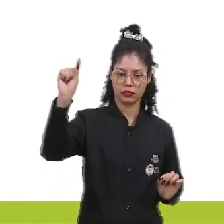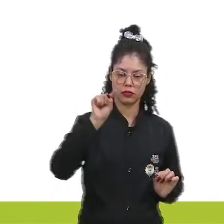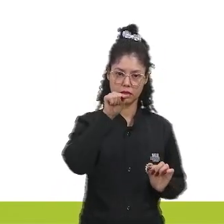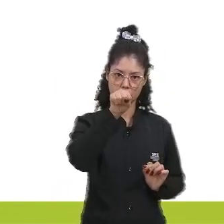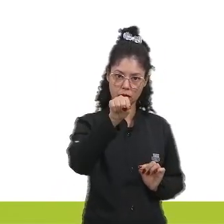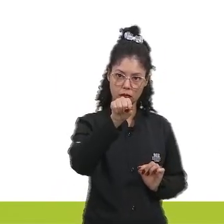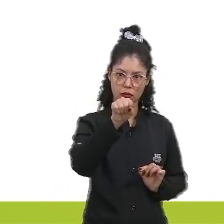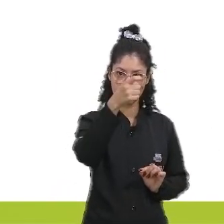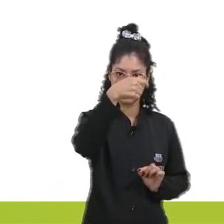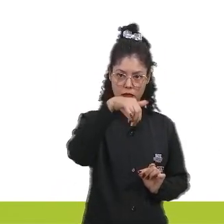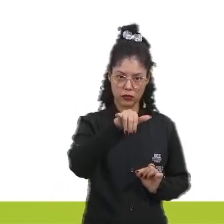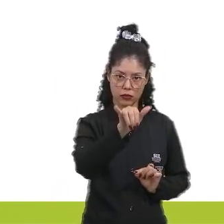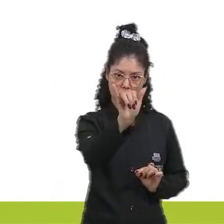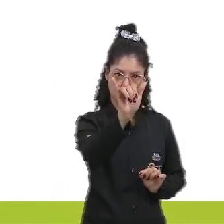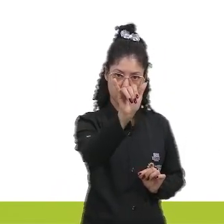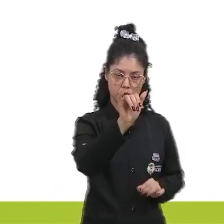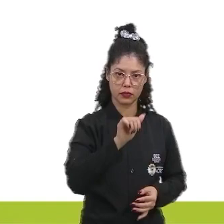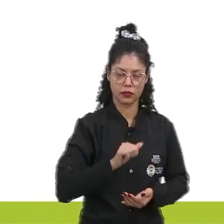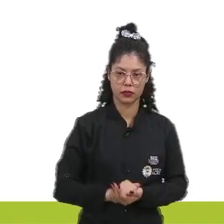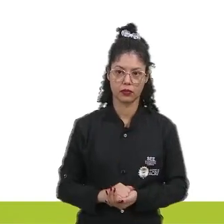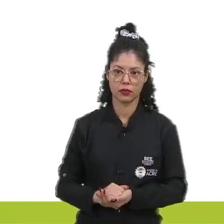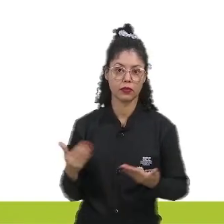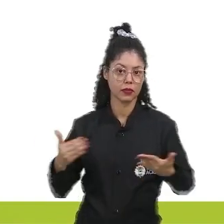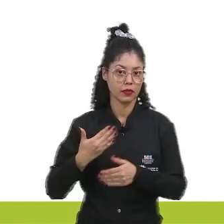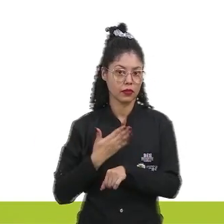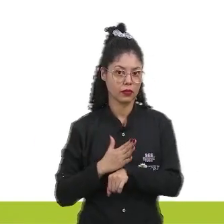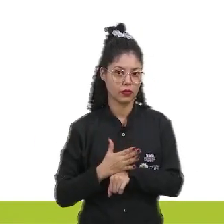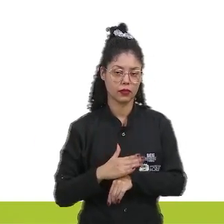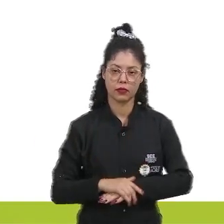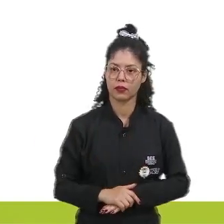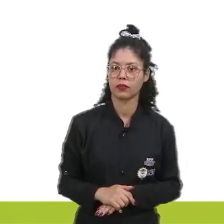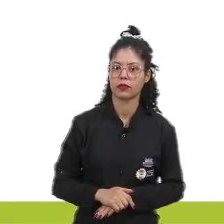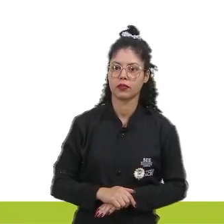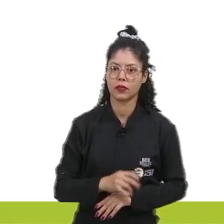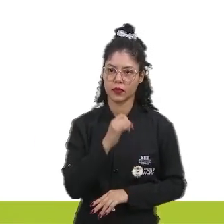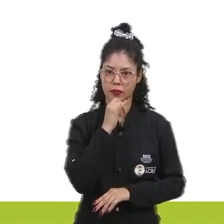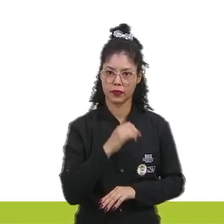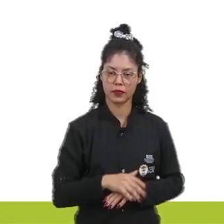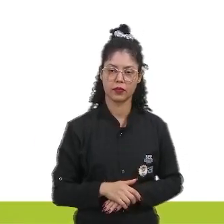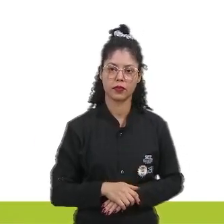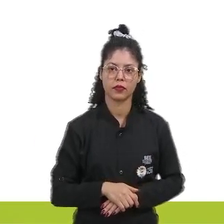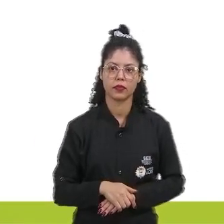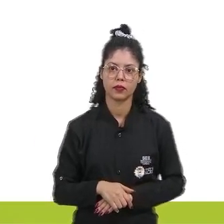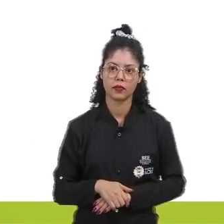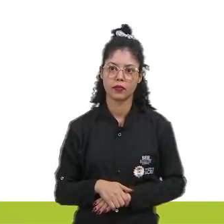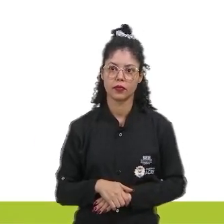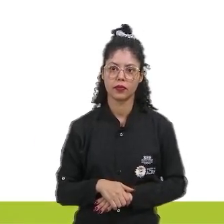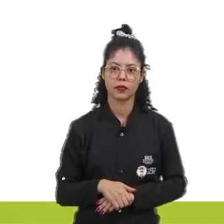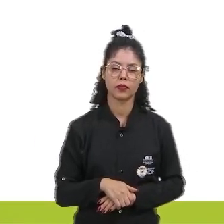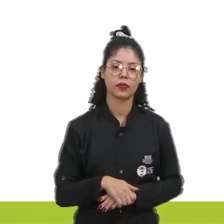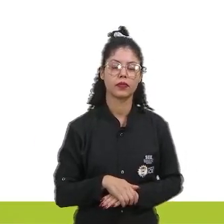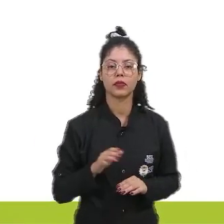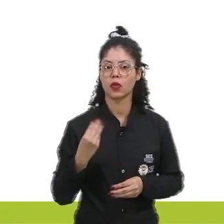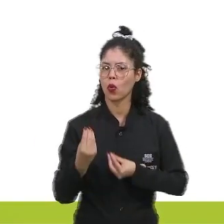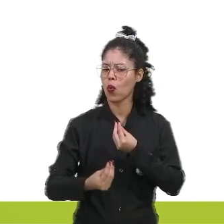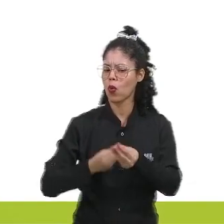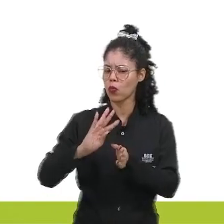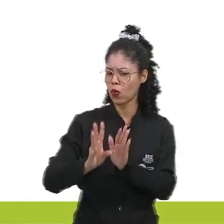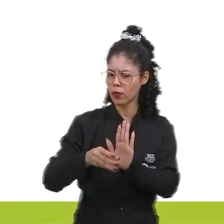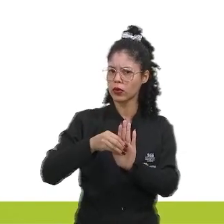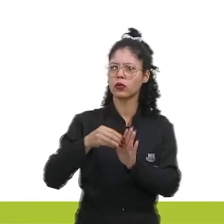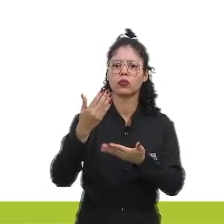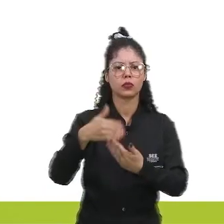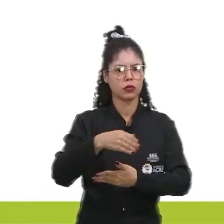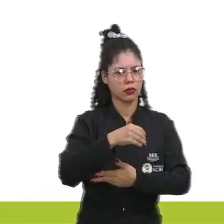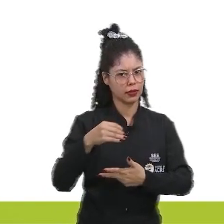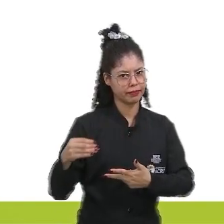é o eixo Y. Vamos ver se na prática agora, com um exemplo, para a gente poder definir como é que eu aplico isso numa prova